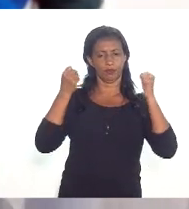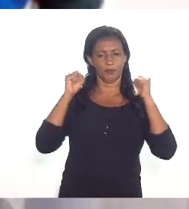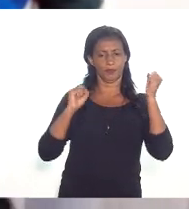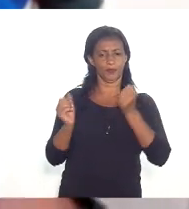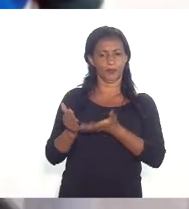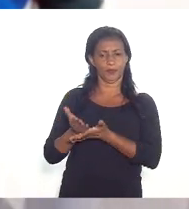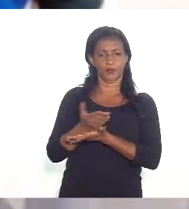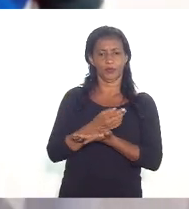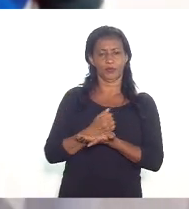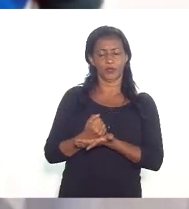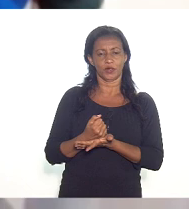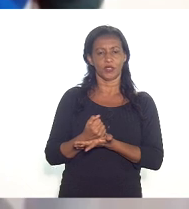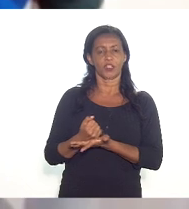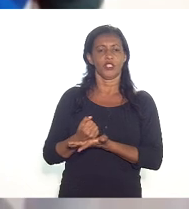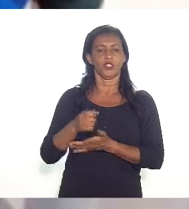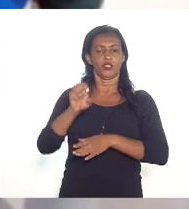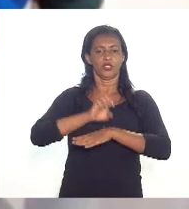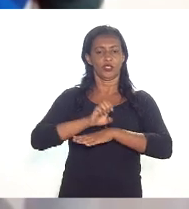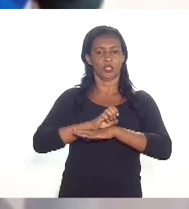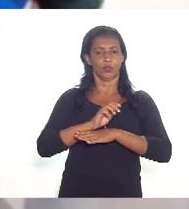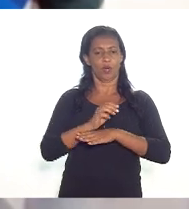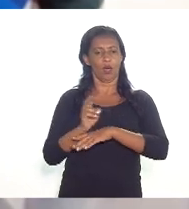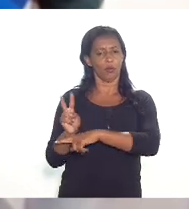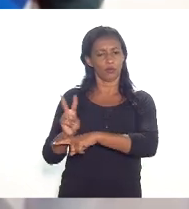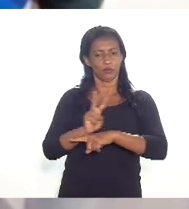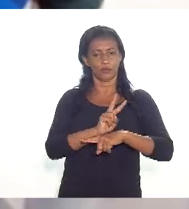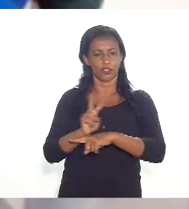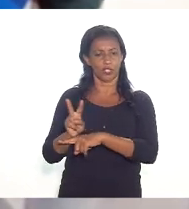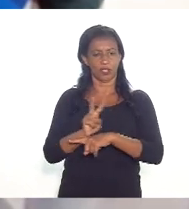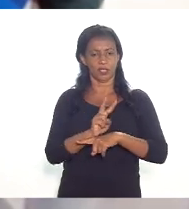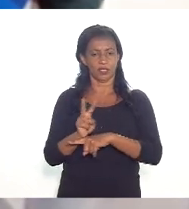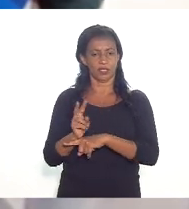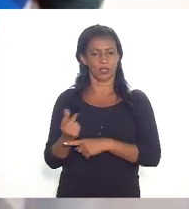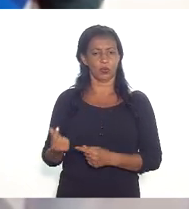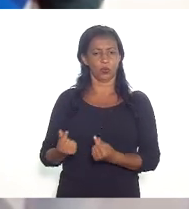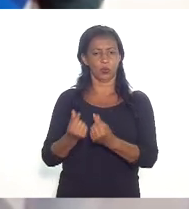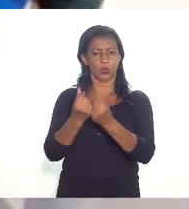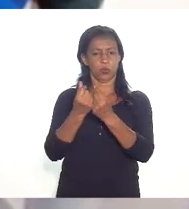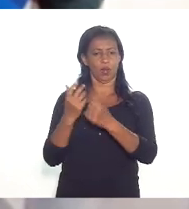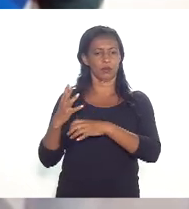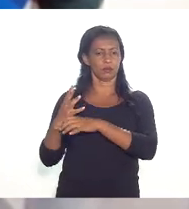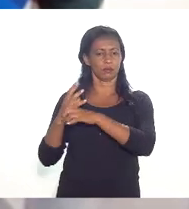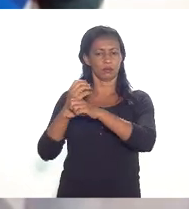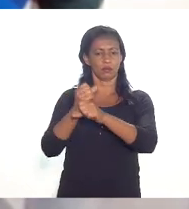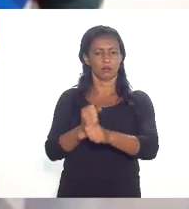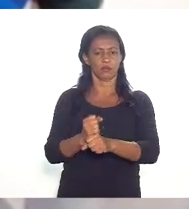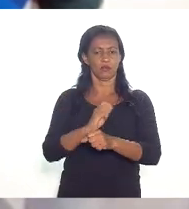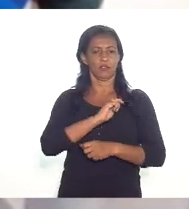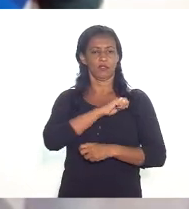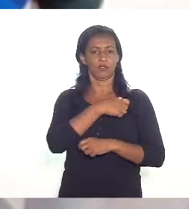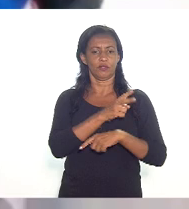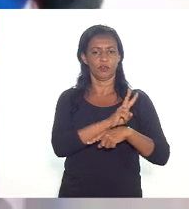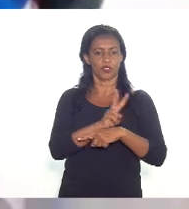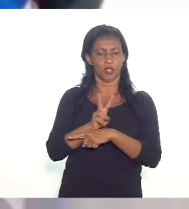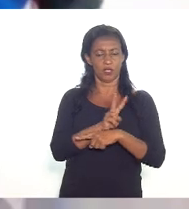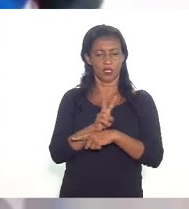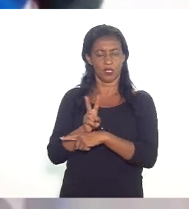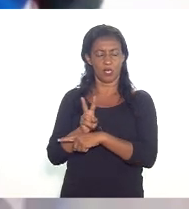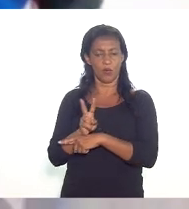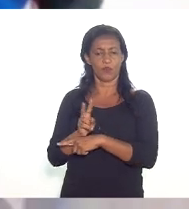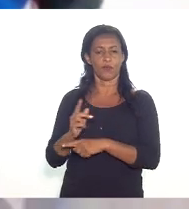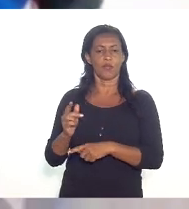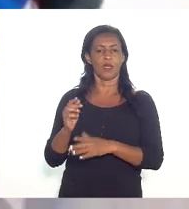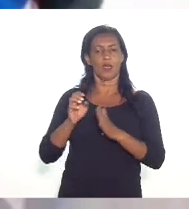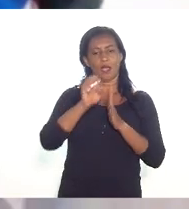Tributação, Controle e Arrecadação Estadual, de Fiscalização dos Tributos Estaduais e de Orçamento, Finanças, Fiscalização Financeira e Controle,